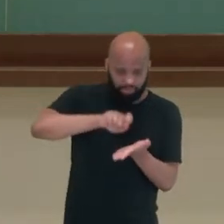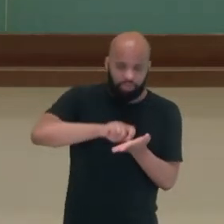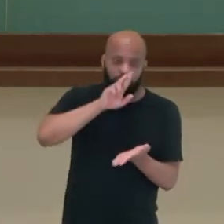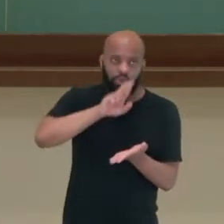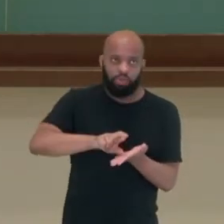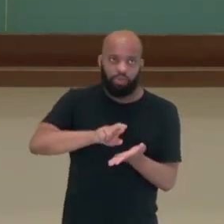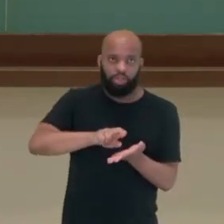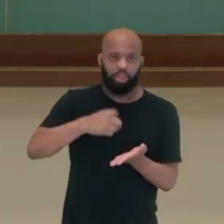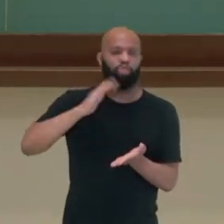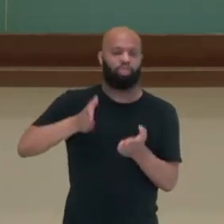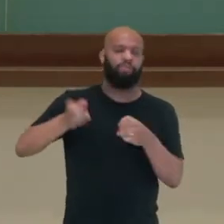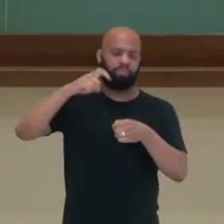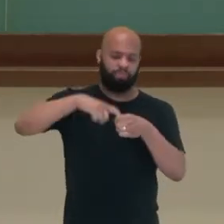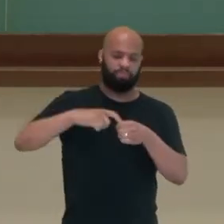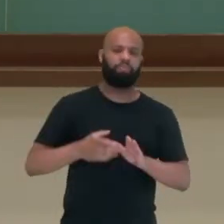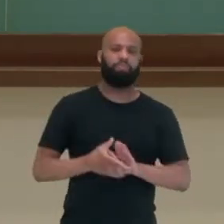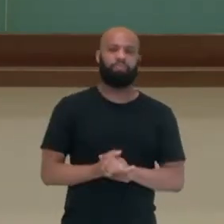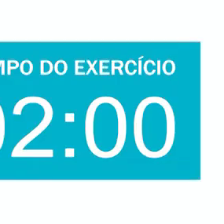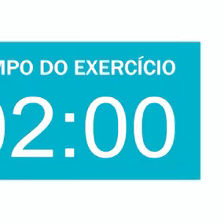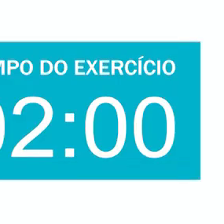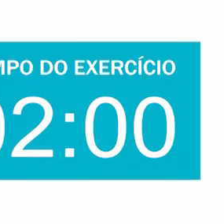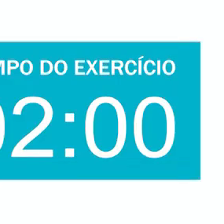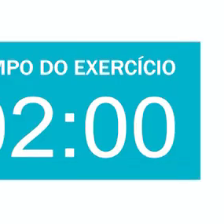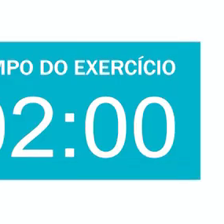já voltamos, hein? Vai lá, vai!